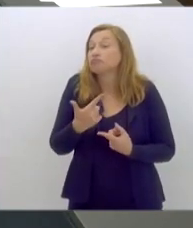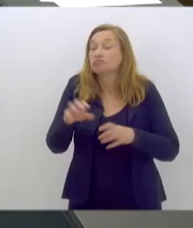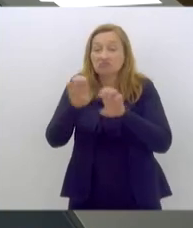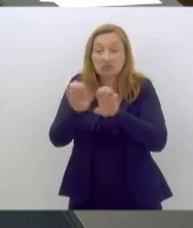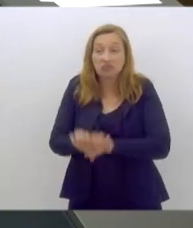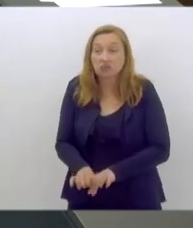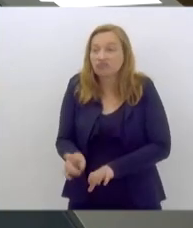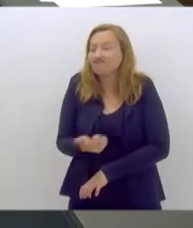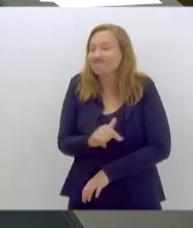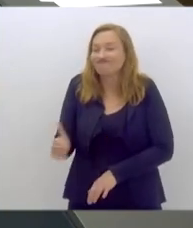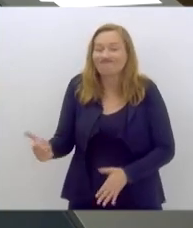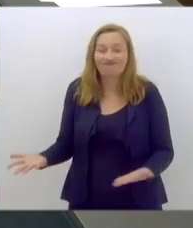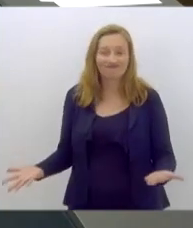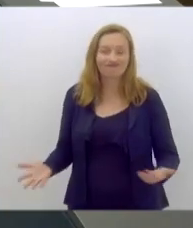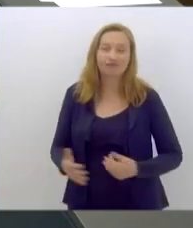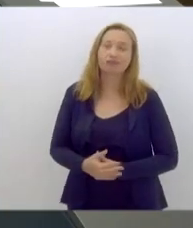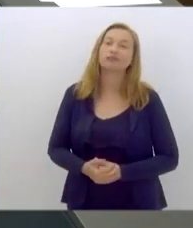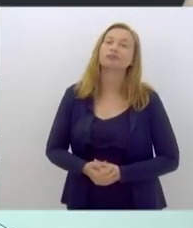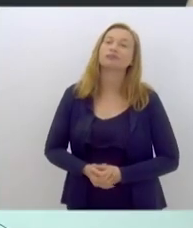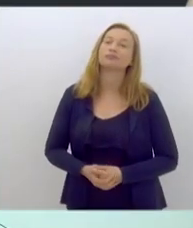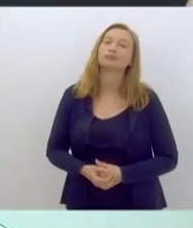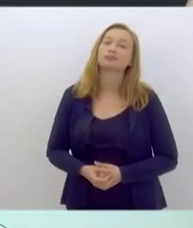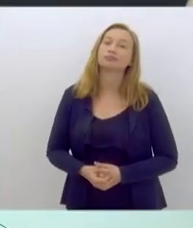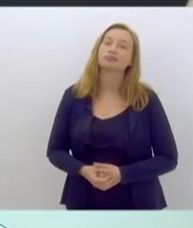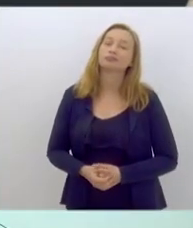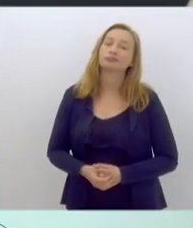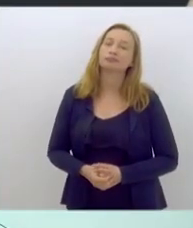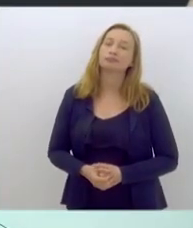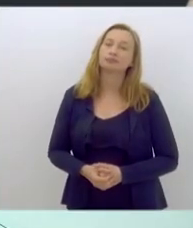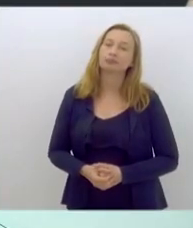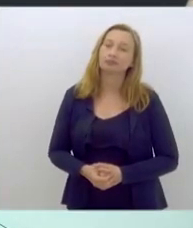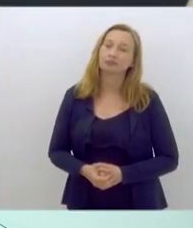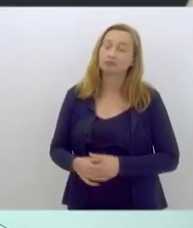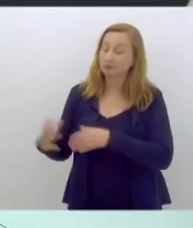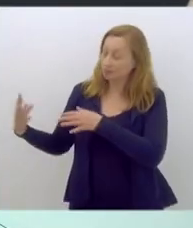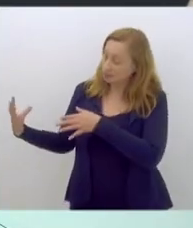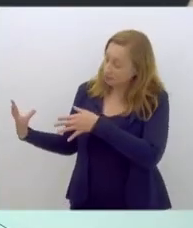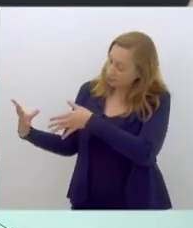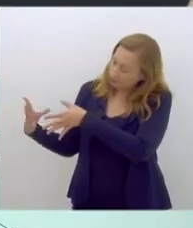nenhuma então na linha